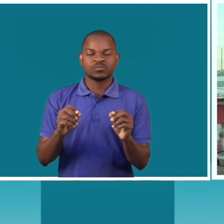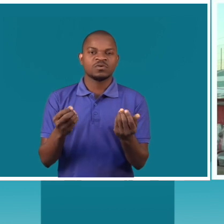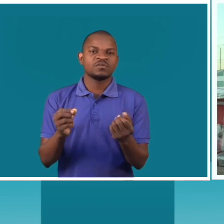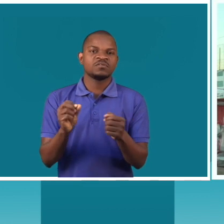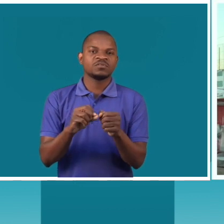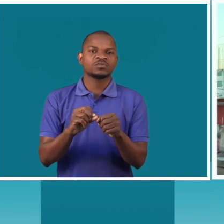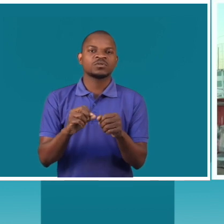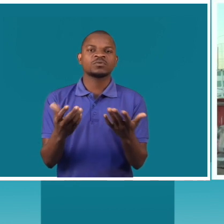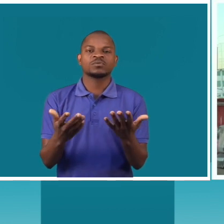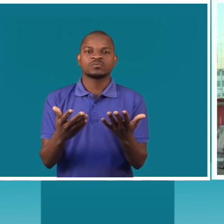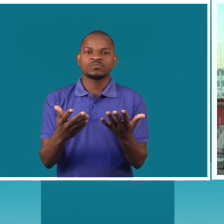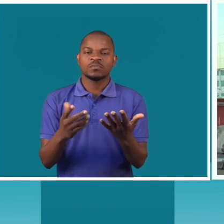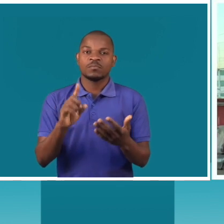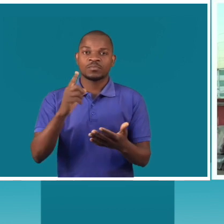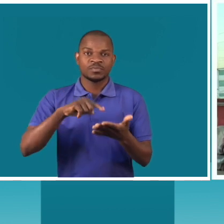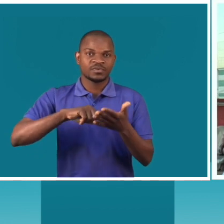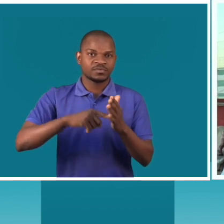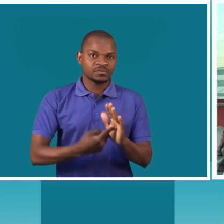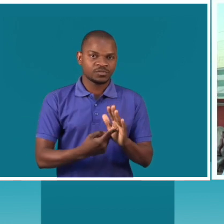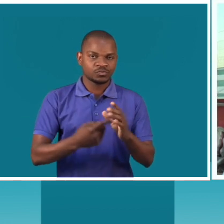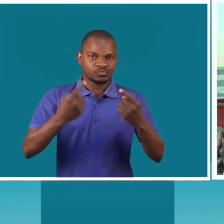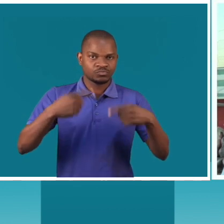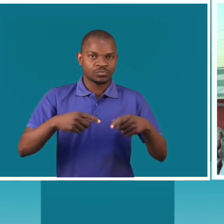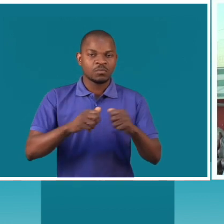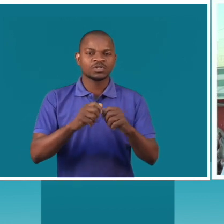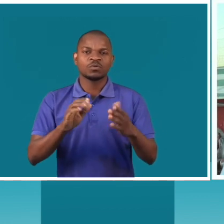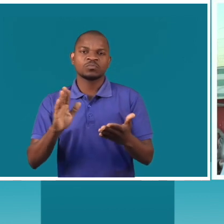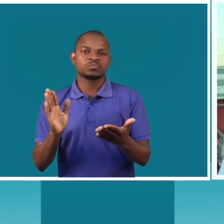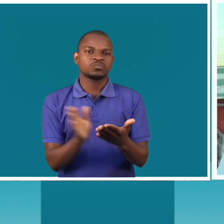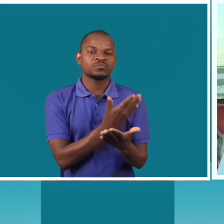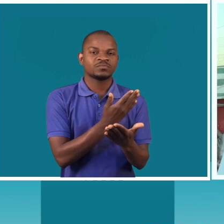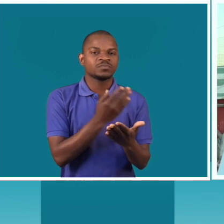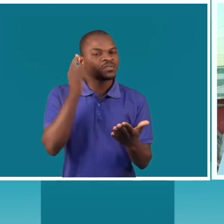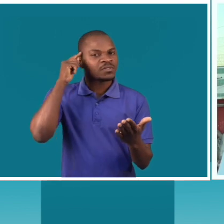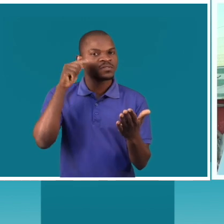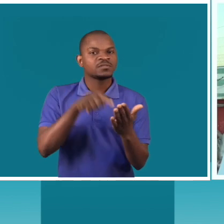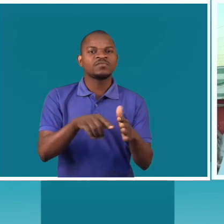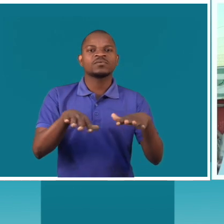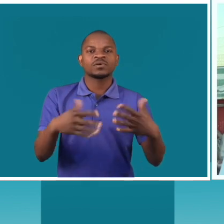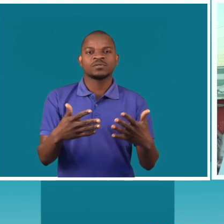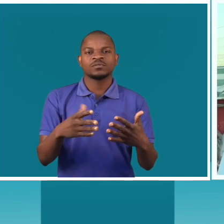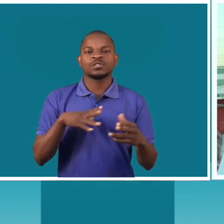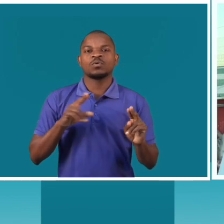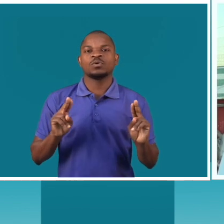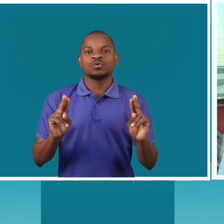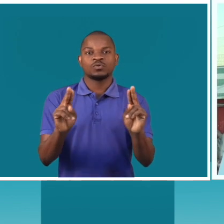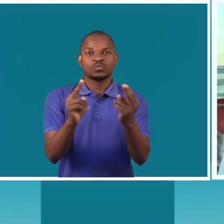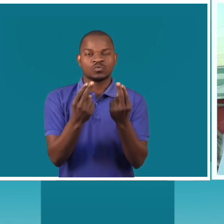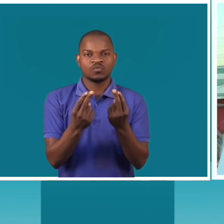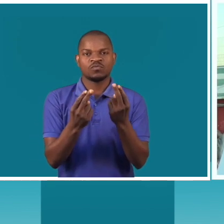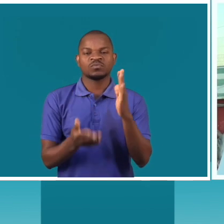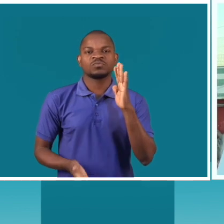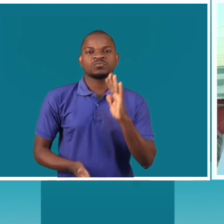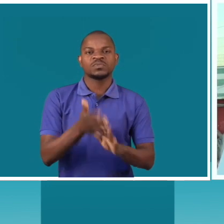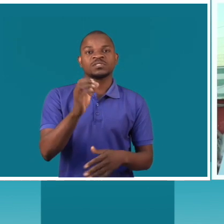são processos que são automatizados ao longo da pré-época. E uma chicotada psicológica implica